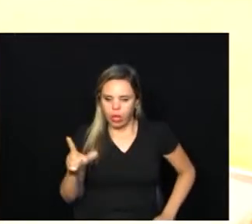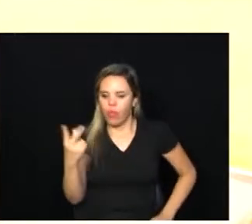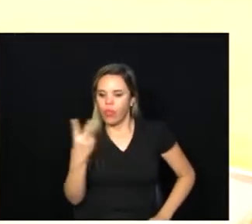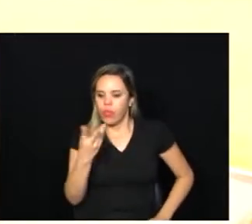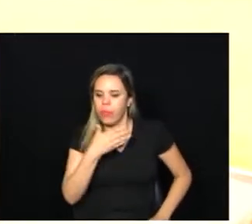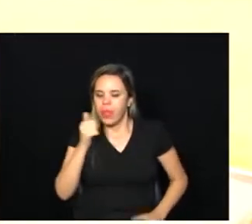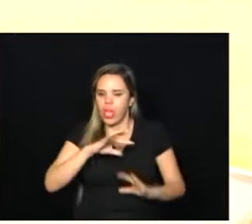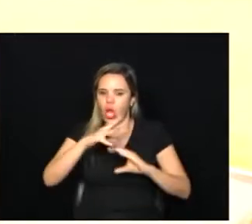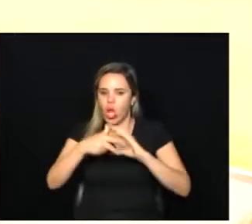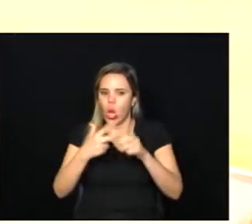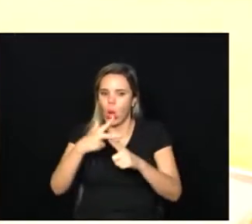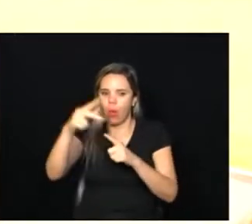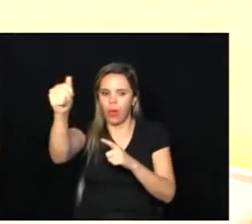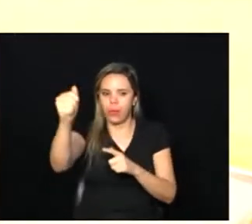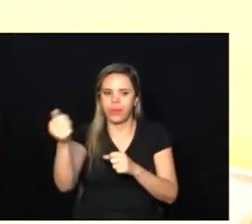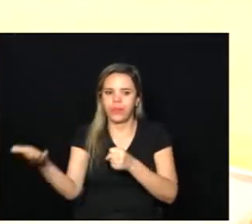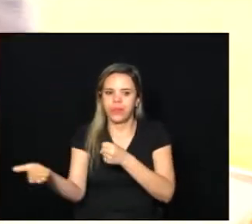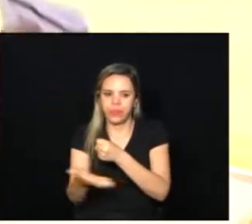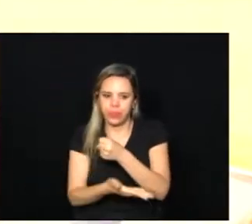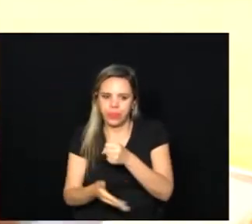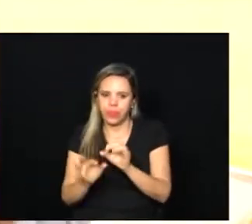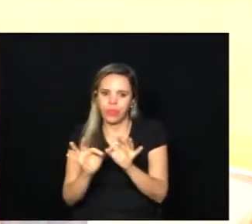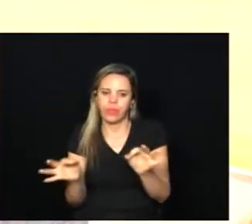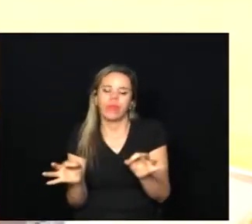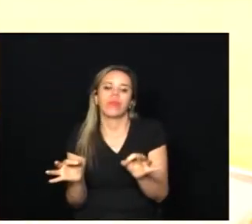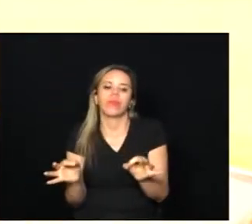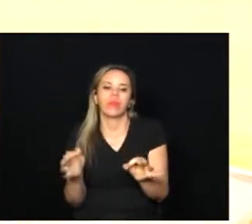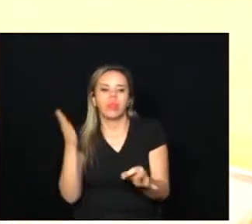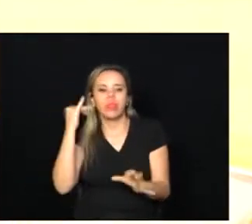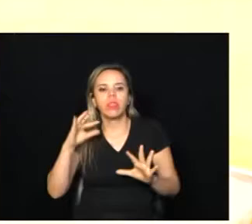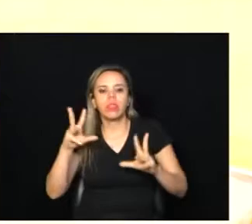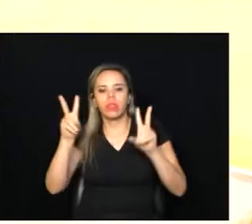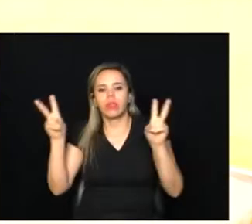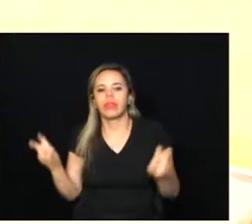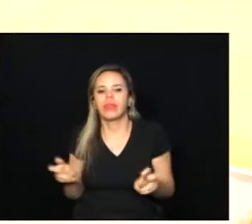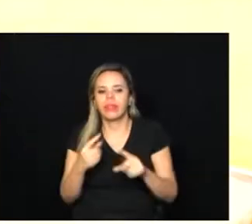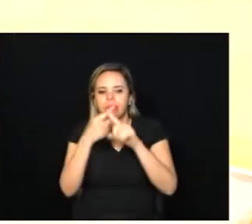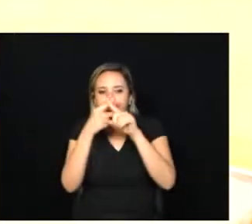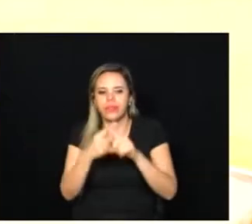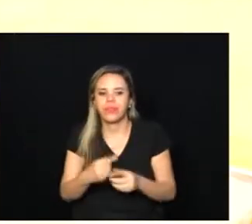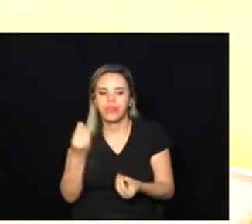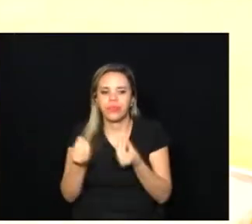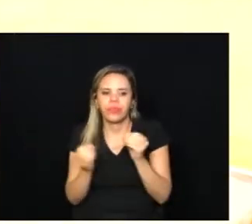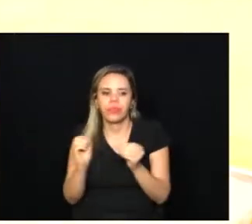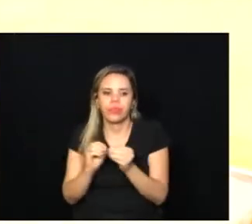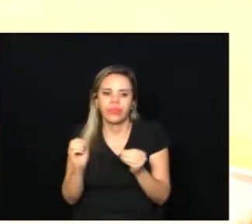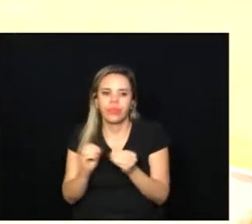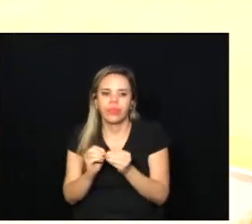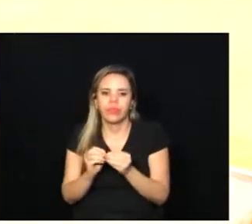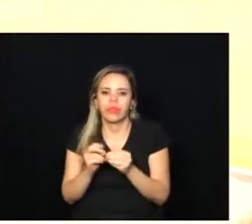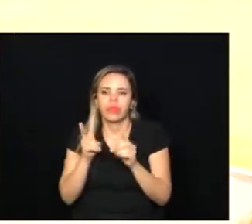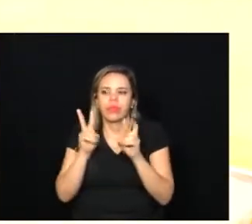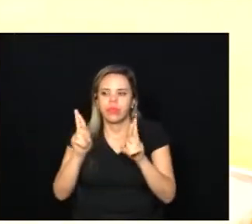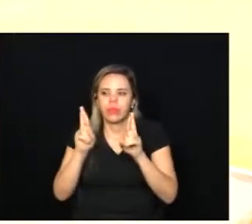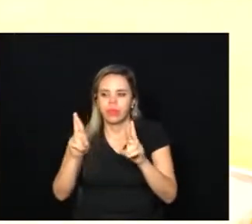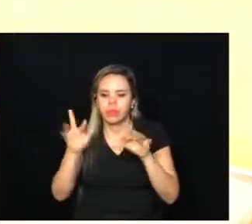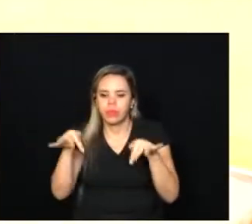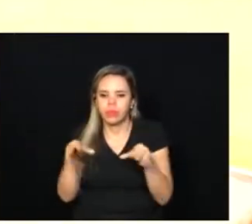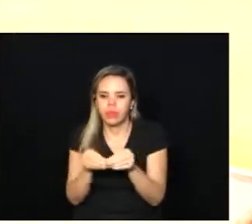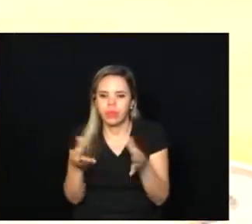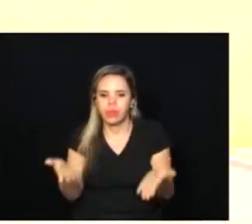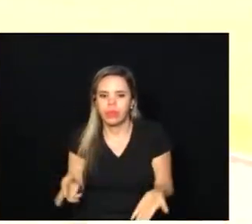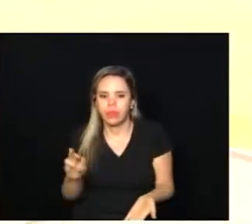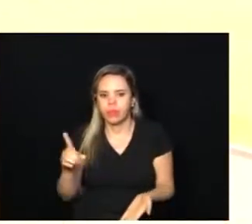dos Campeões, Campeonato Amador. Bom, pra gente saber de tudo sobre o campeonato, como foi, qual a expectativa para a final, tô aqui